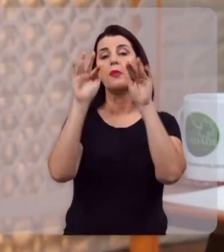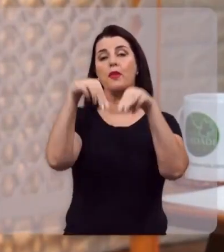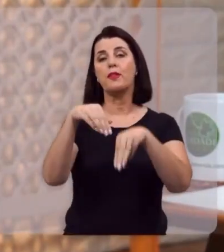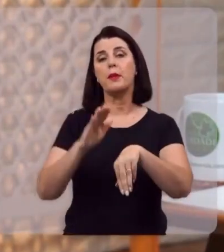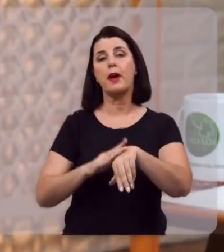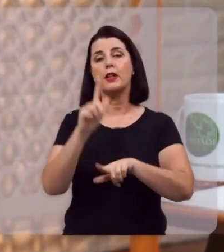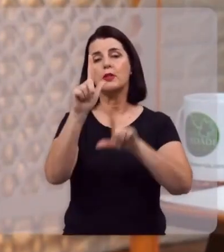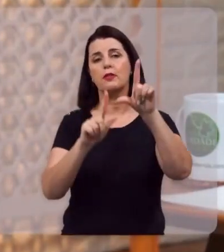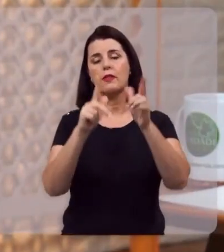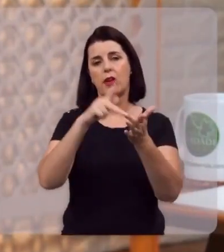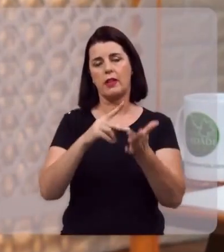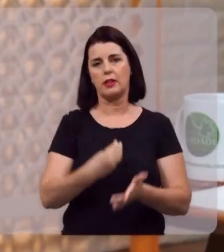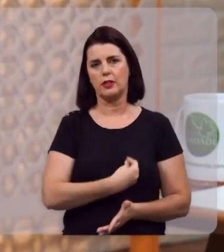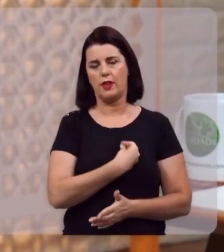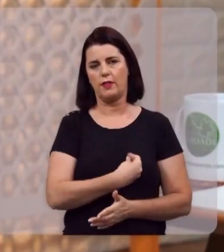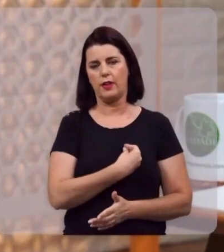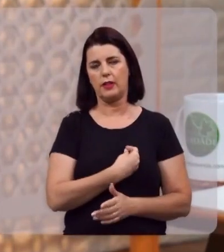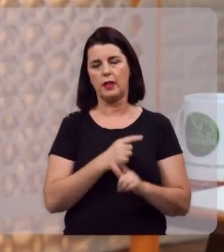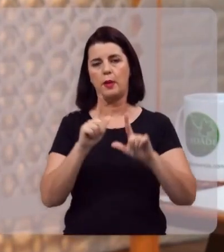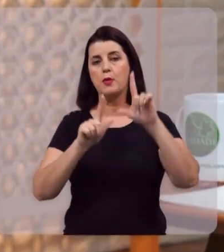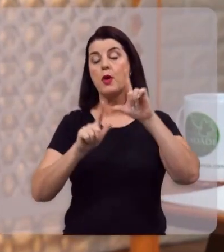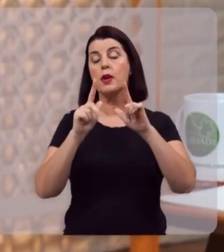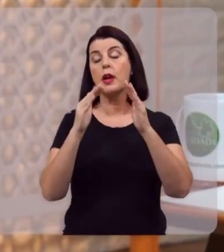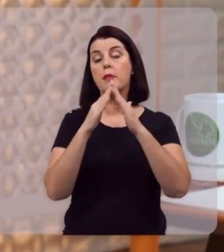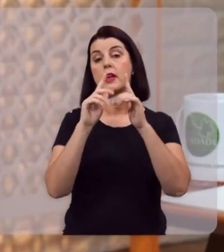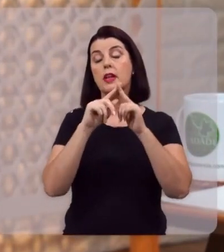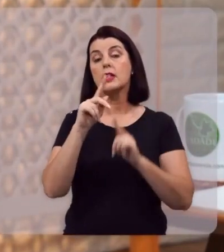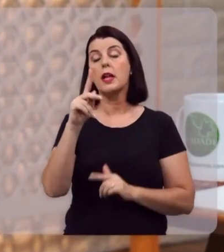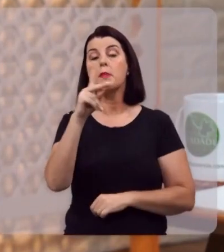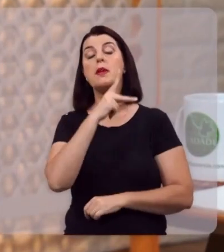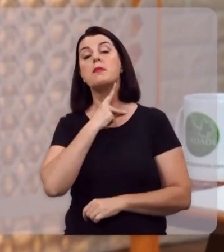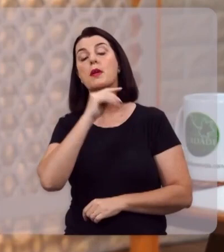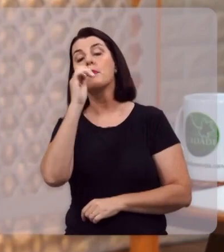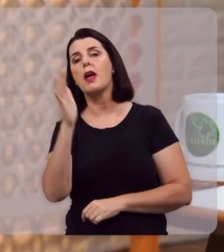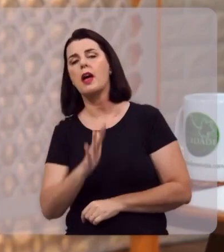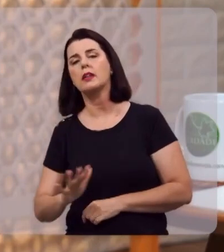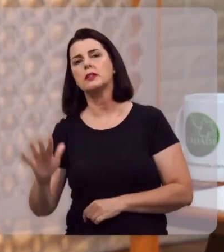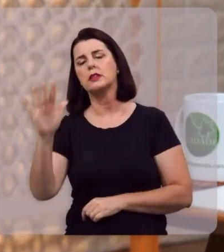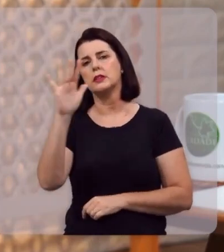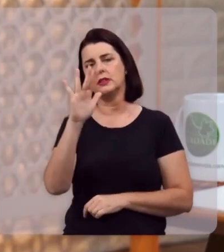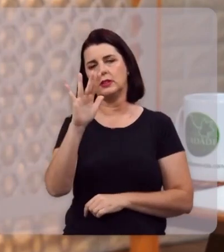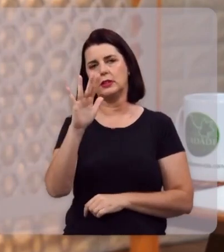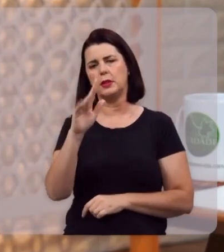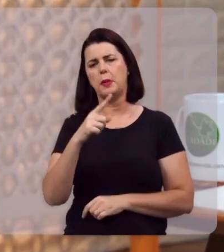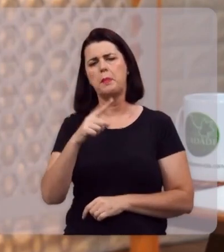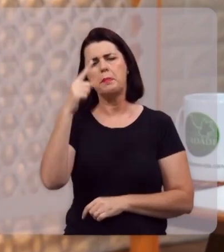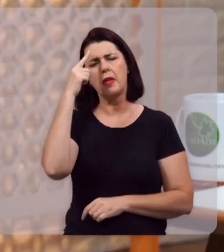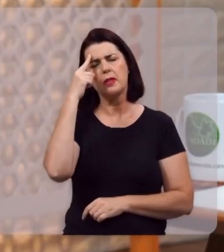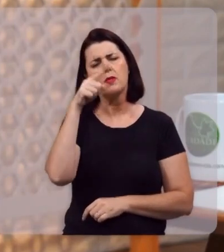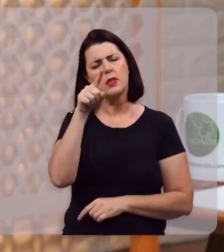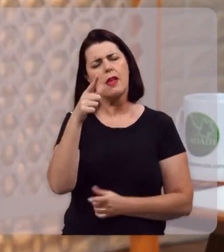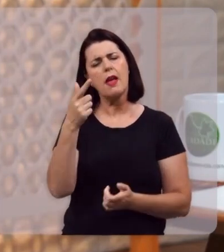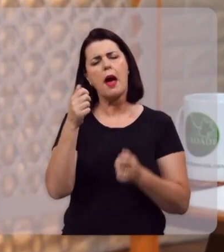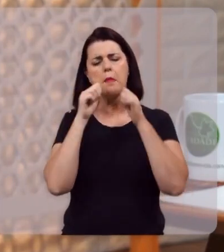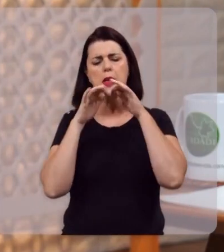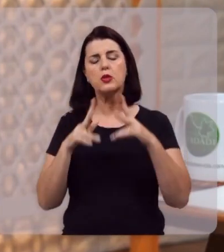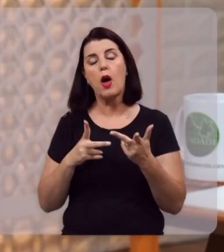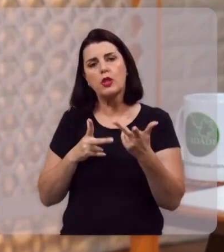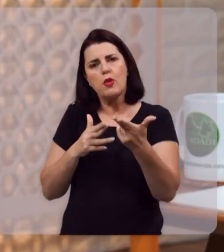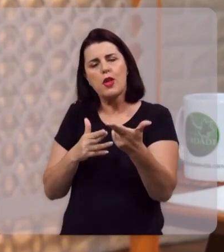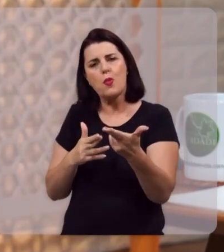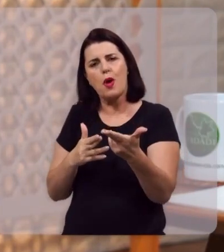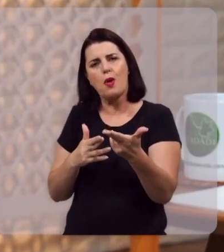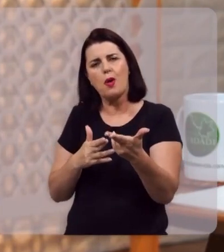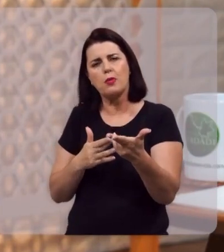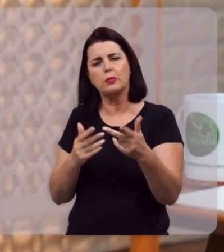Chegamos ao final de mais um Verdade e Vida, programa da Igreja Presbiteriana do Brasil. Espero que você tenha sido tão abençoado quanto eu